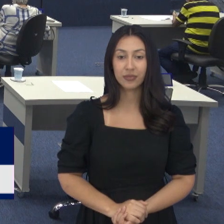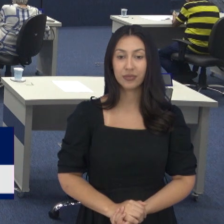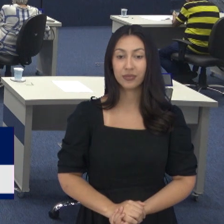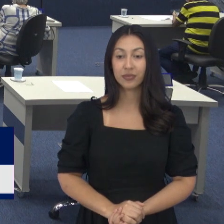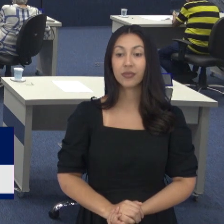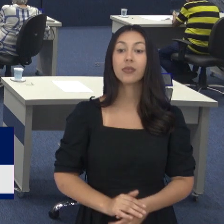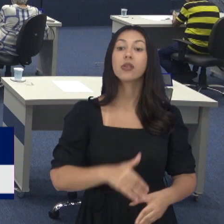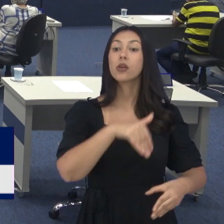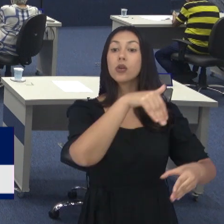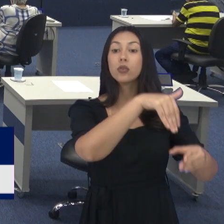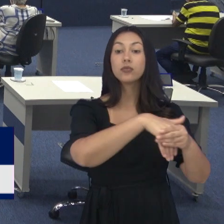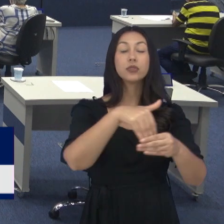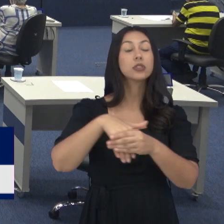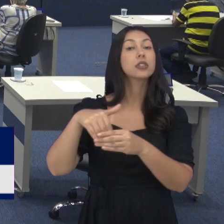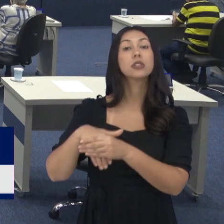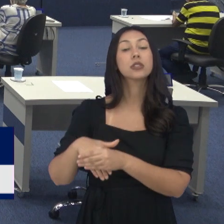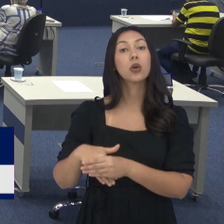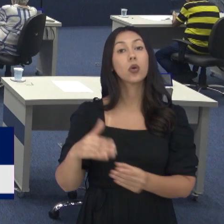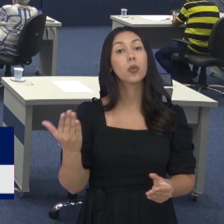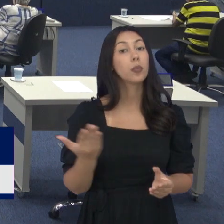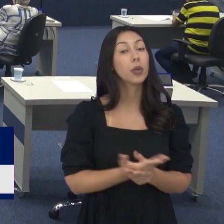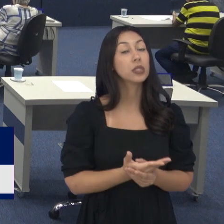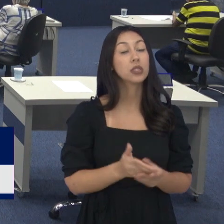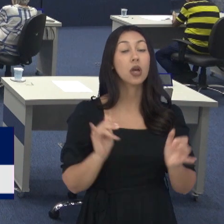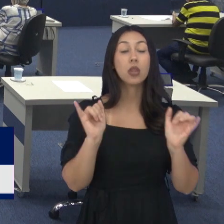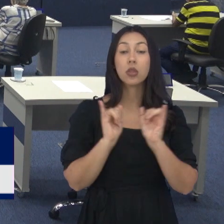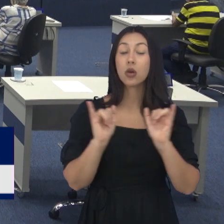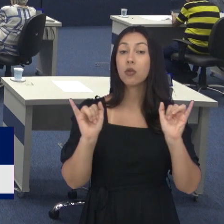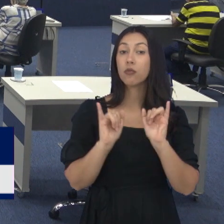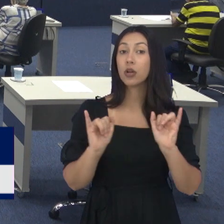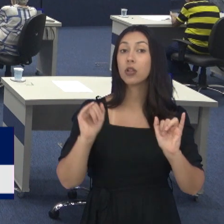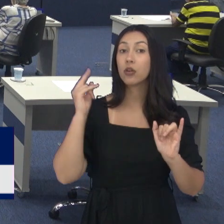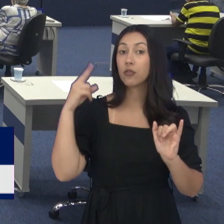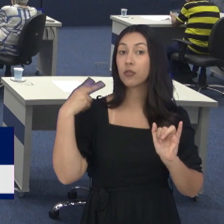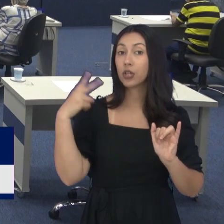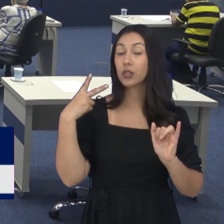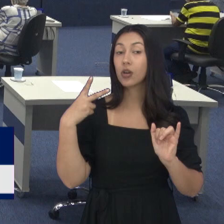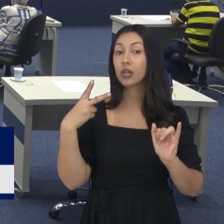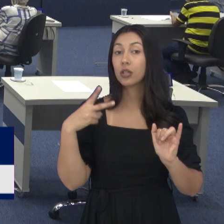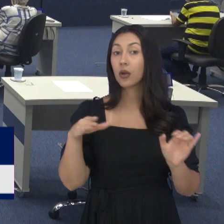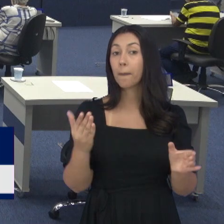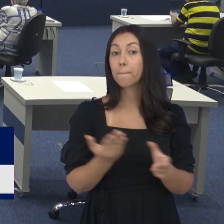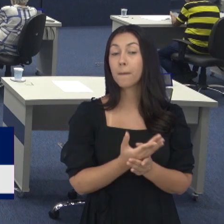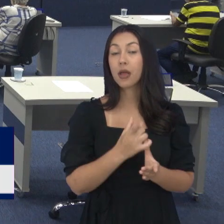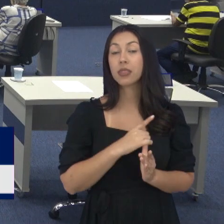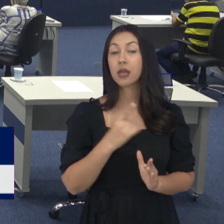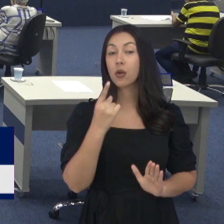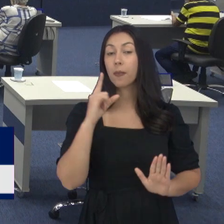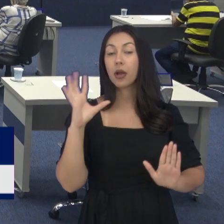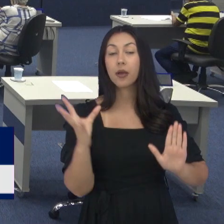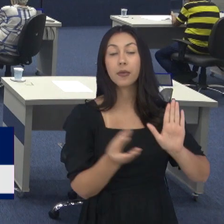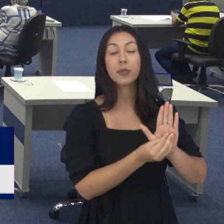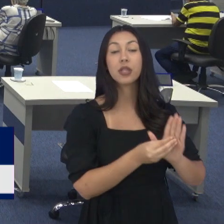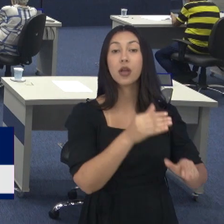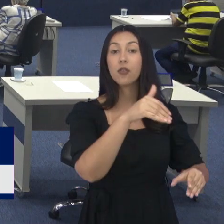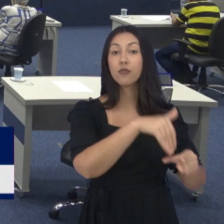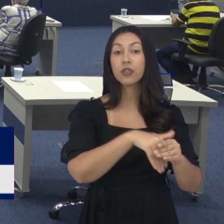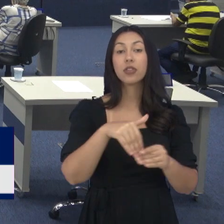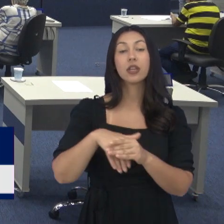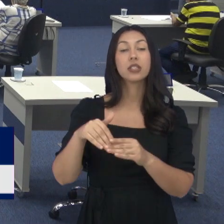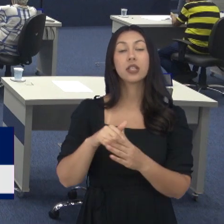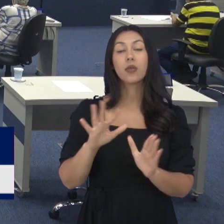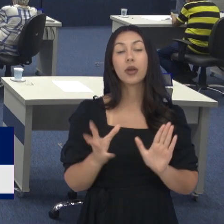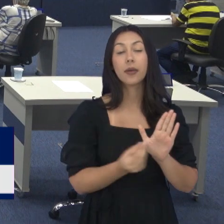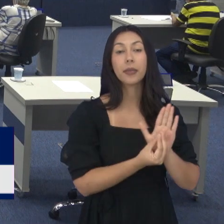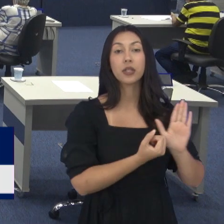Em votação, o processo. Informo aos senhores vereadores que o processo possui uma emenda. Em votação, a emenda número